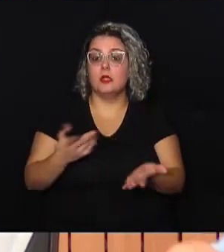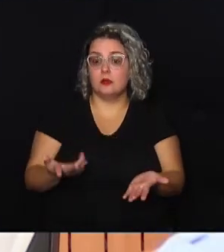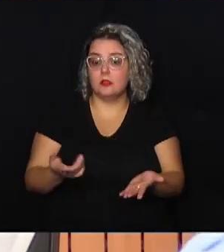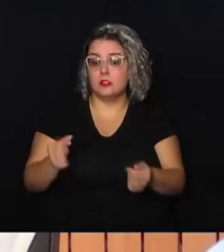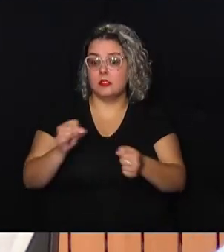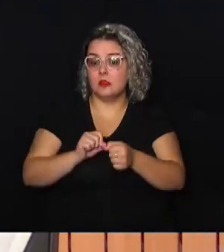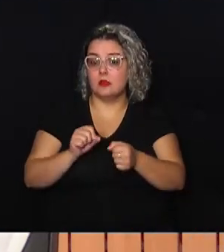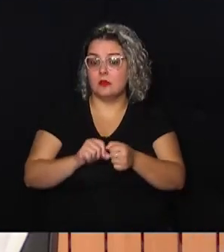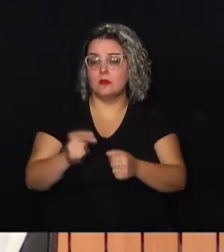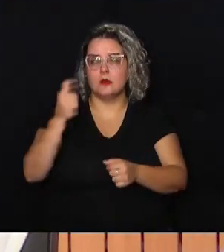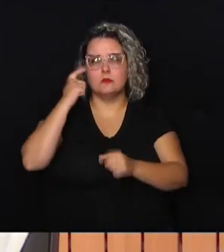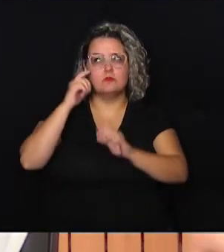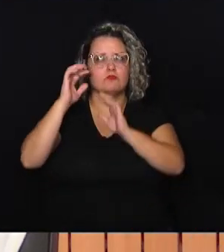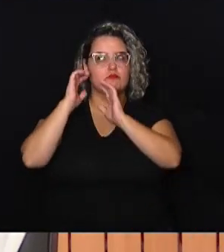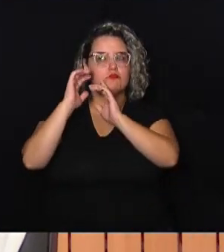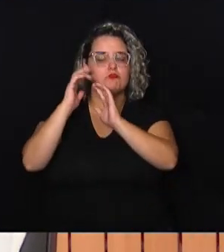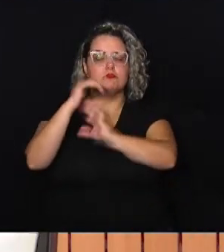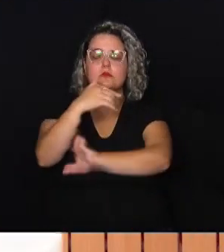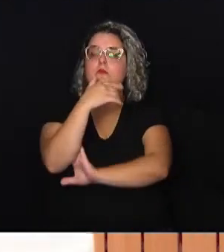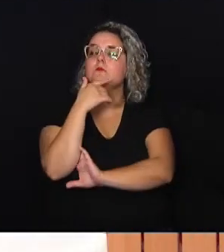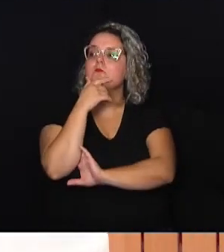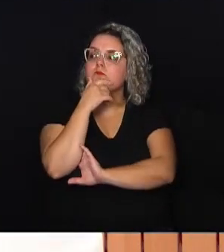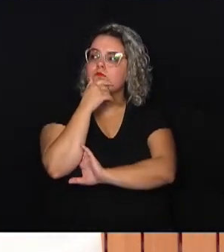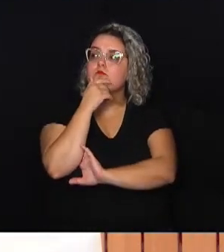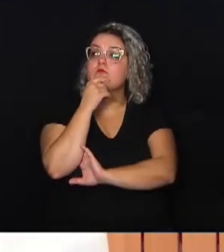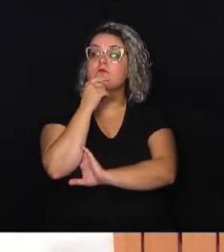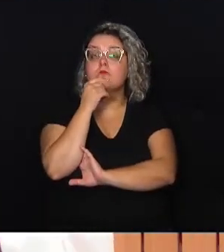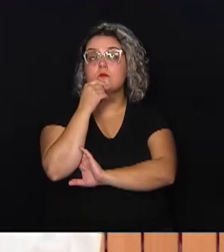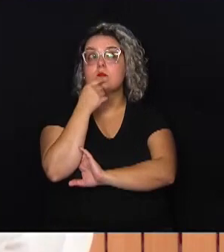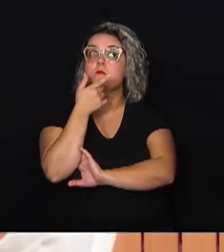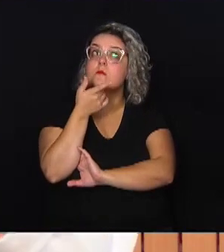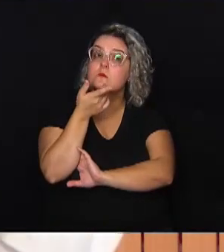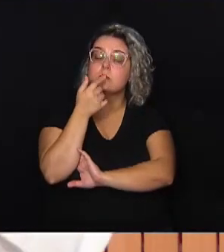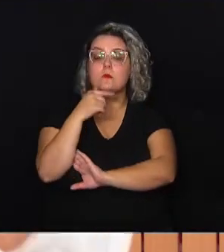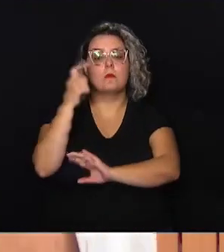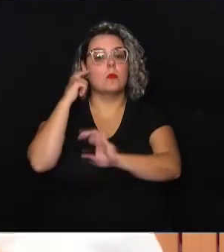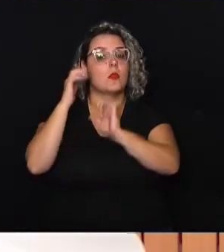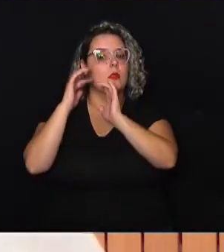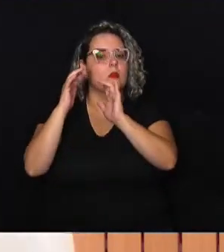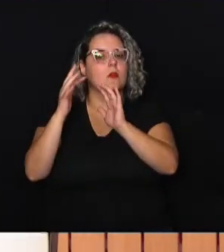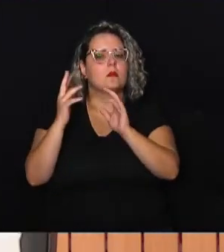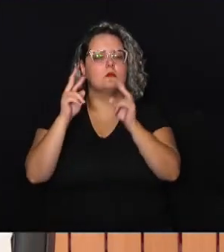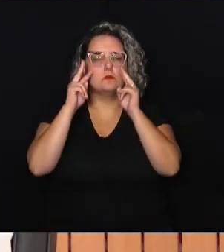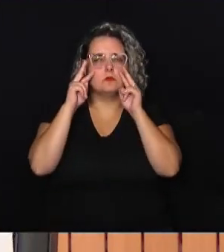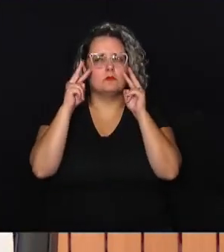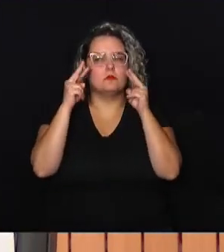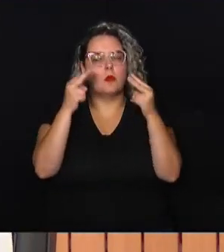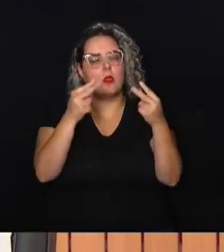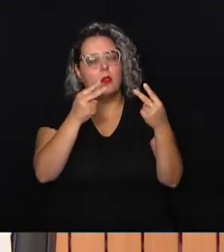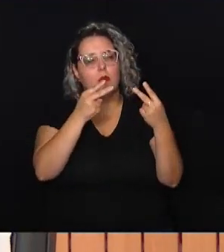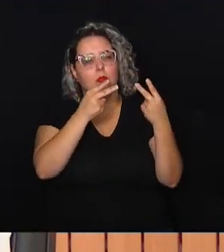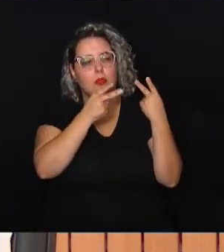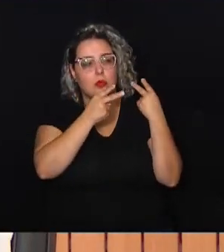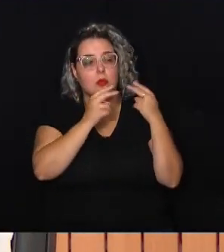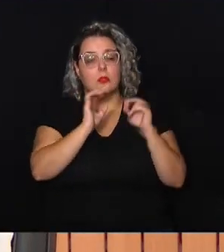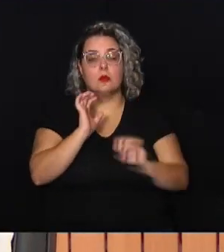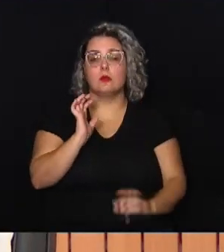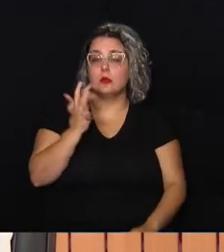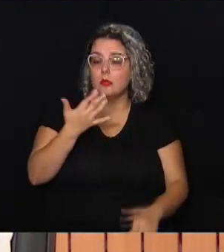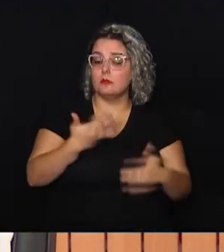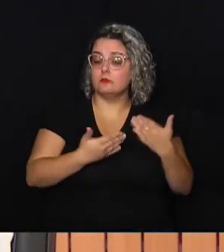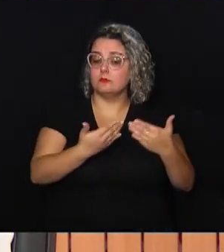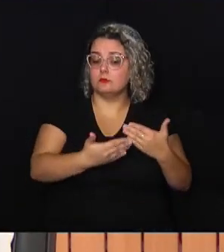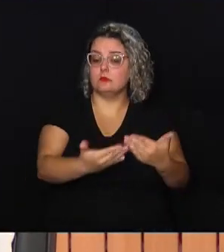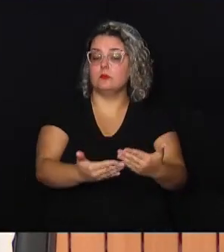algumas reflexões, e para a gente fazer reflexões, a gente precisa começar a olhar um pouco o que tem acontecido